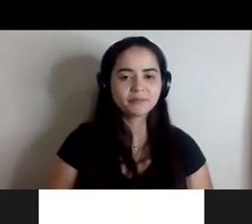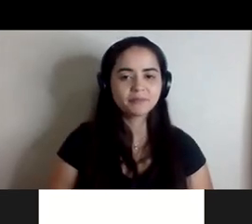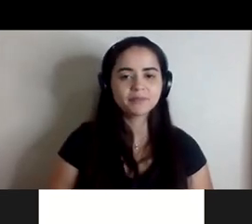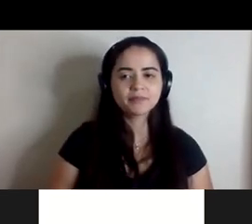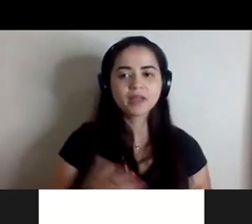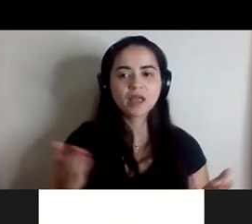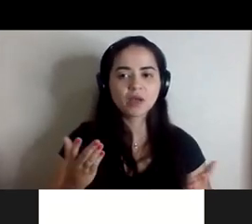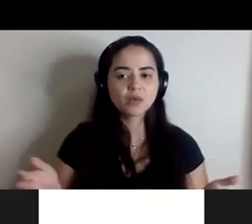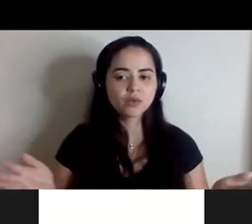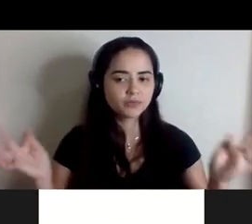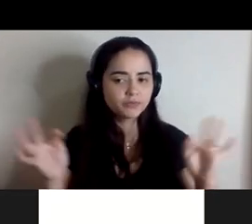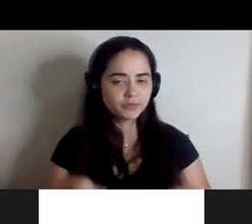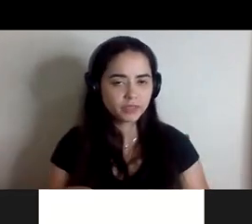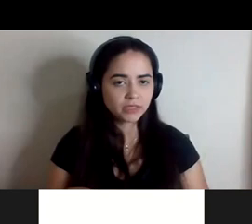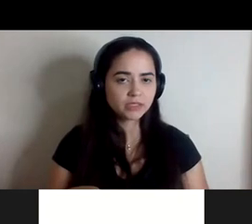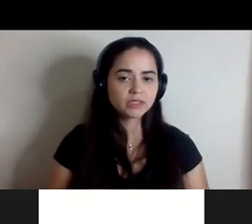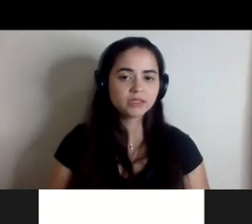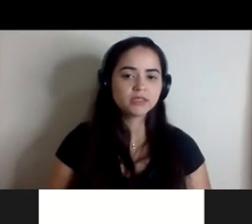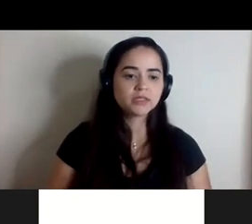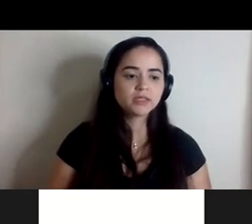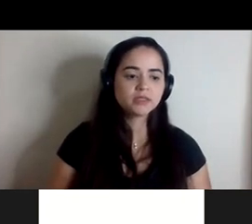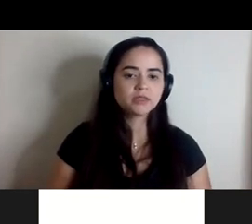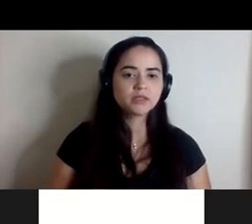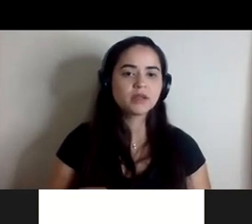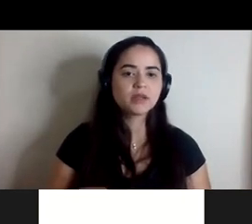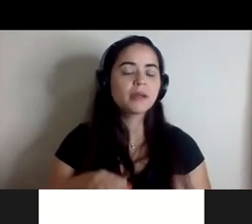Vou fazer o encerramento agora da parte, né, da manhã,